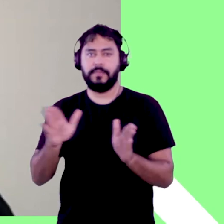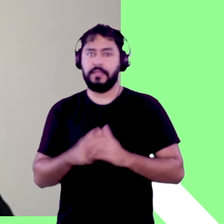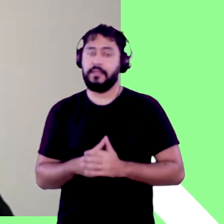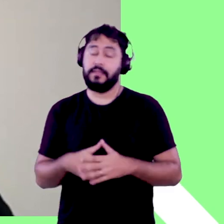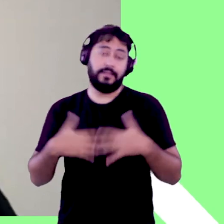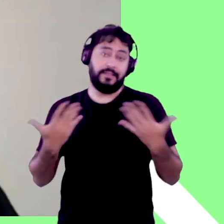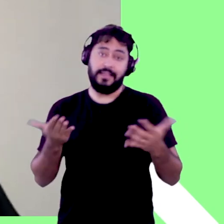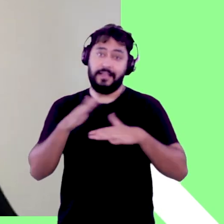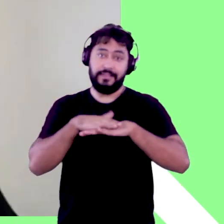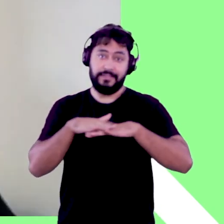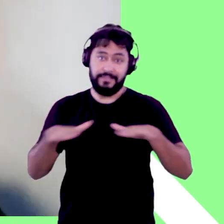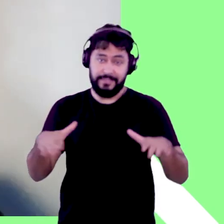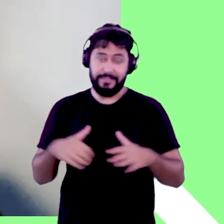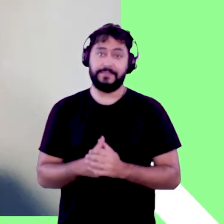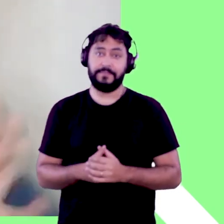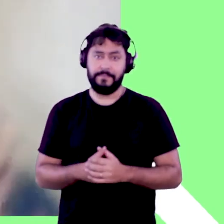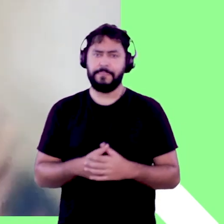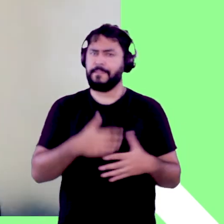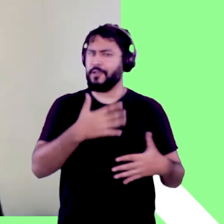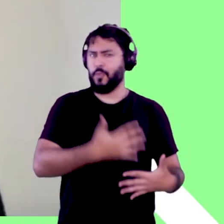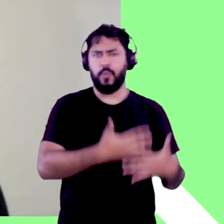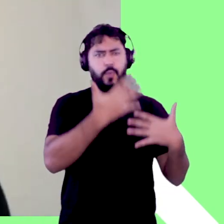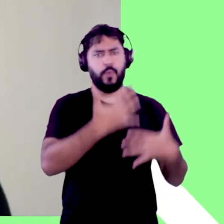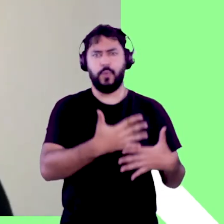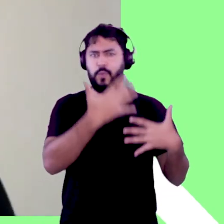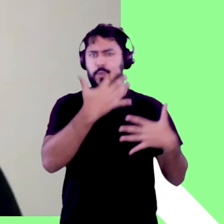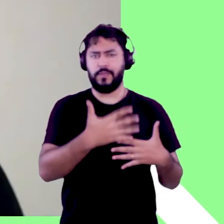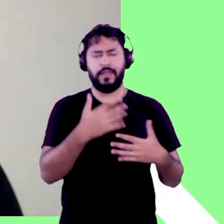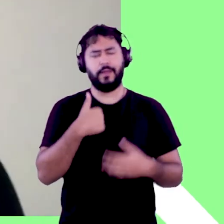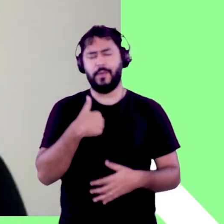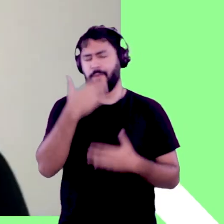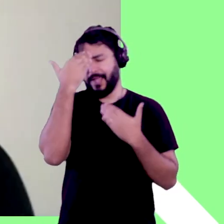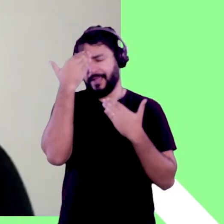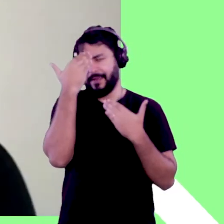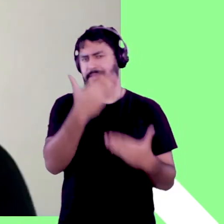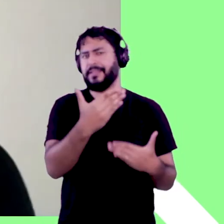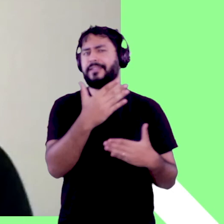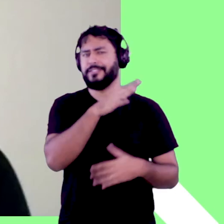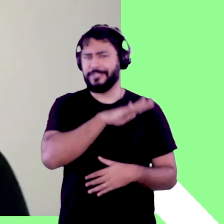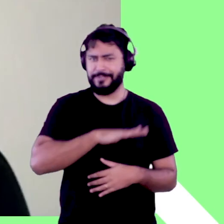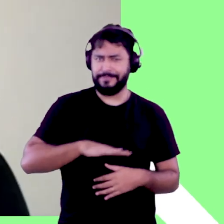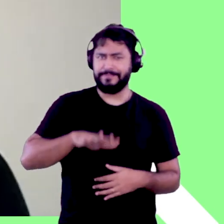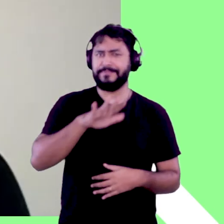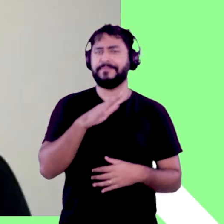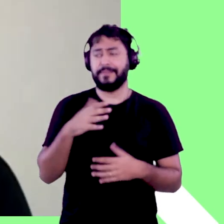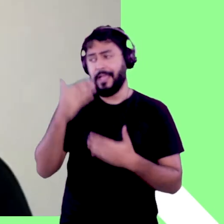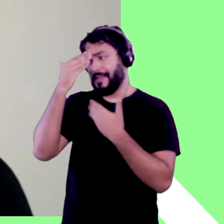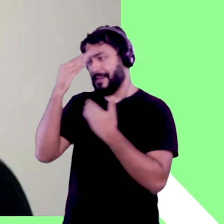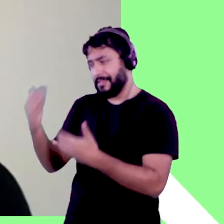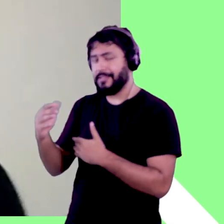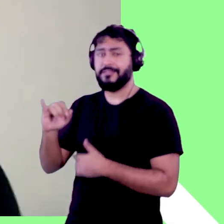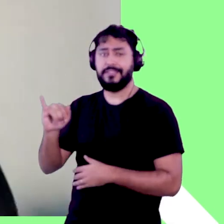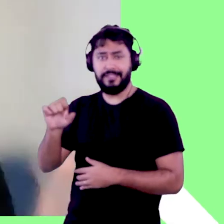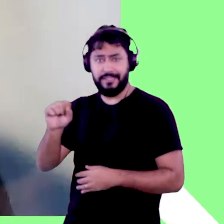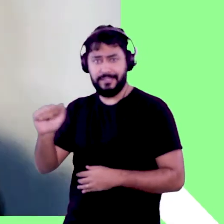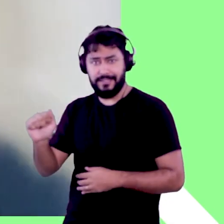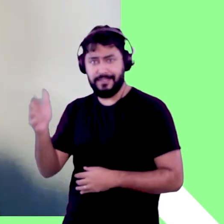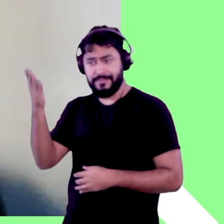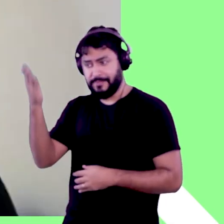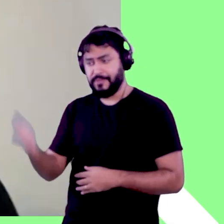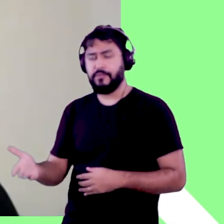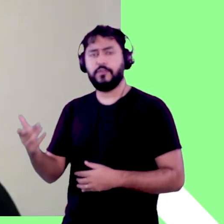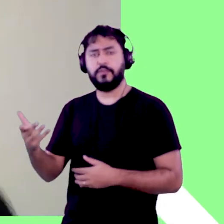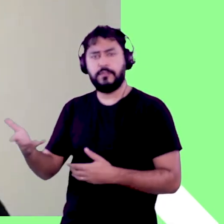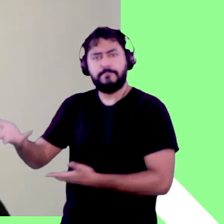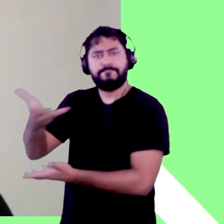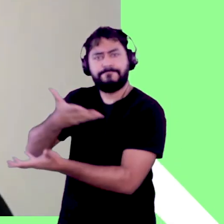gente, vários outros comentários. Eu agradeço imensamente, Isa, seu